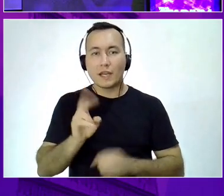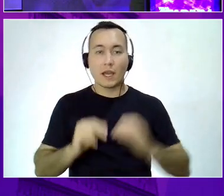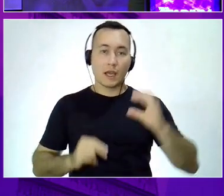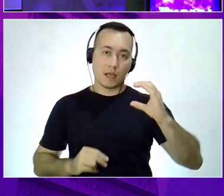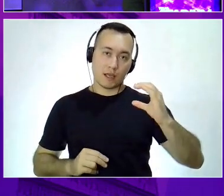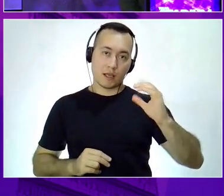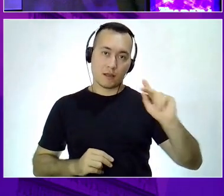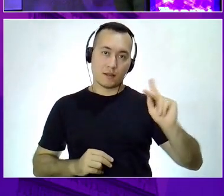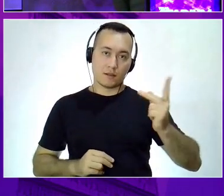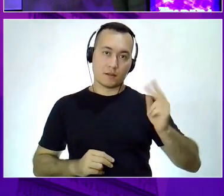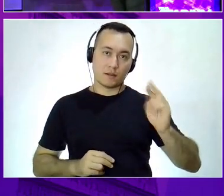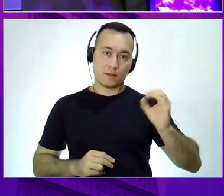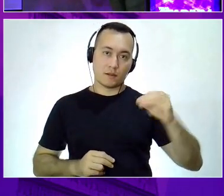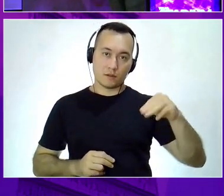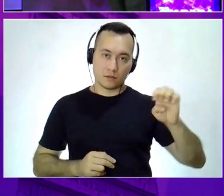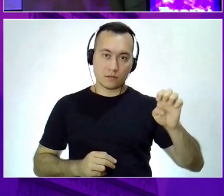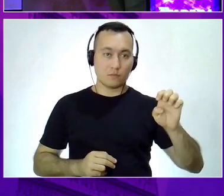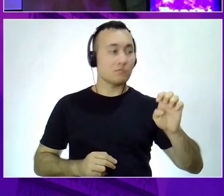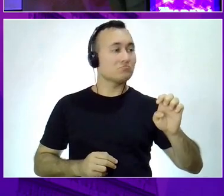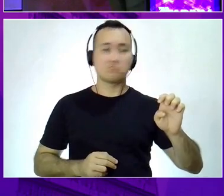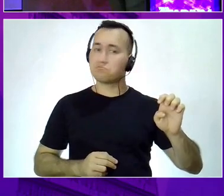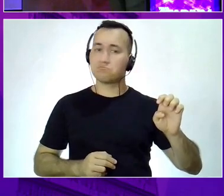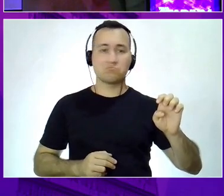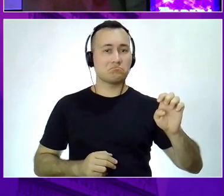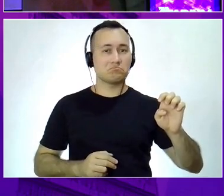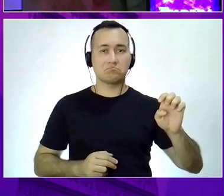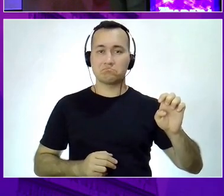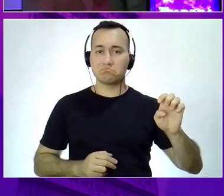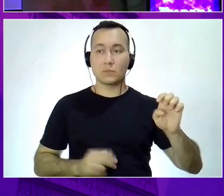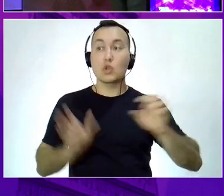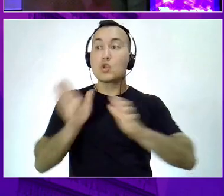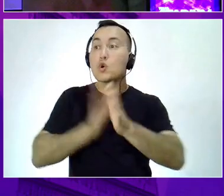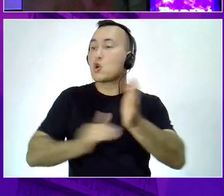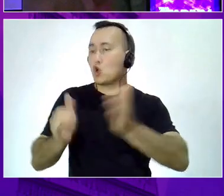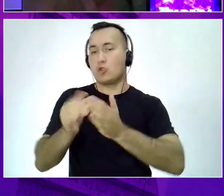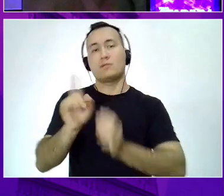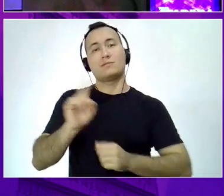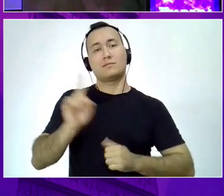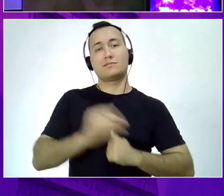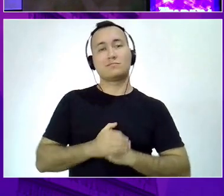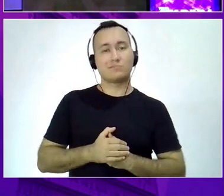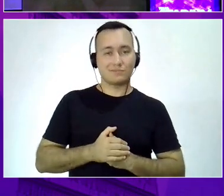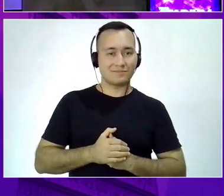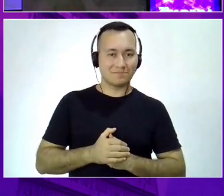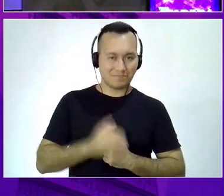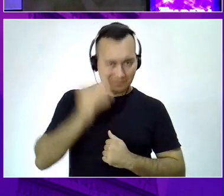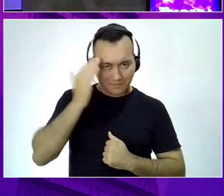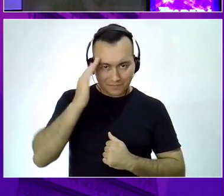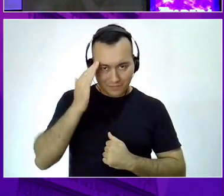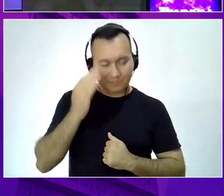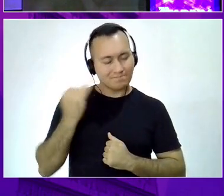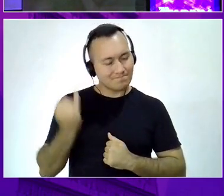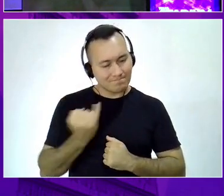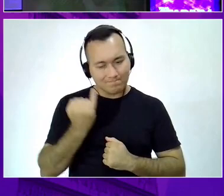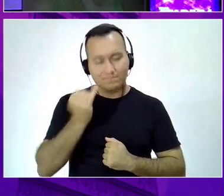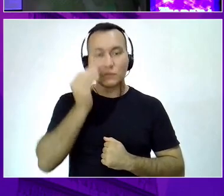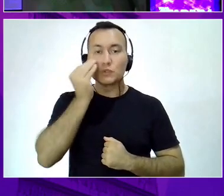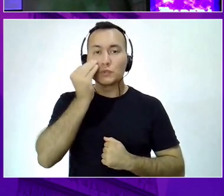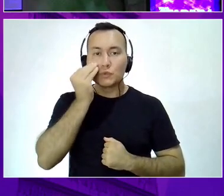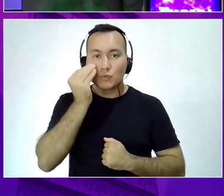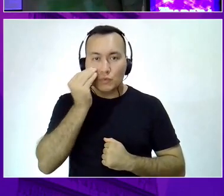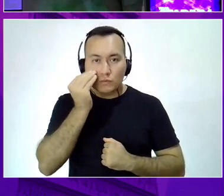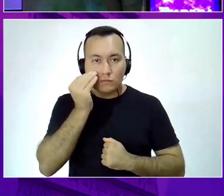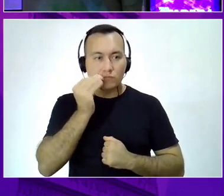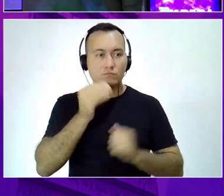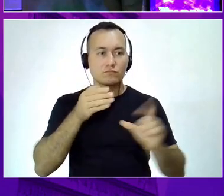facilita. E assim, não é só pessoas com dificuldades, mas no dia a dia, você precisa entender, por exemplo, o cara está acessando a